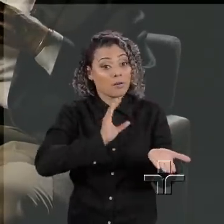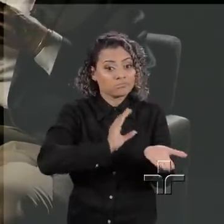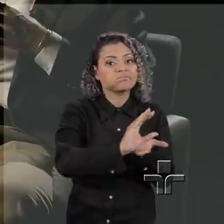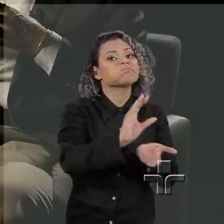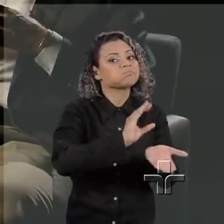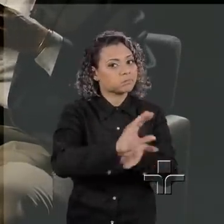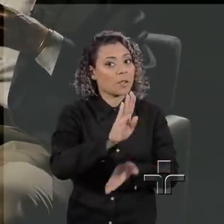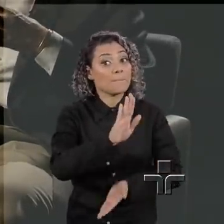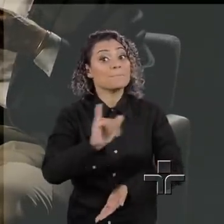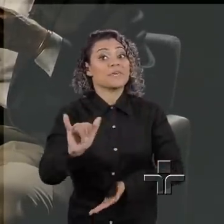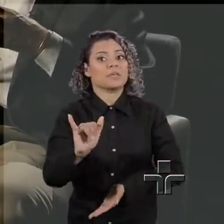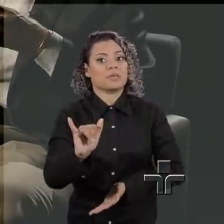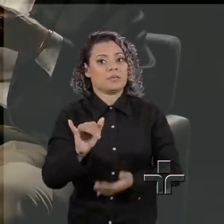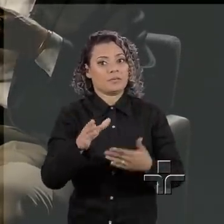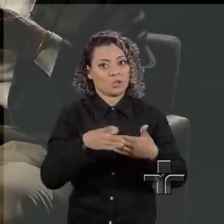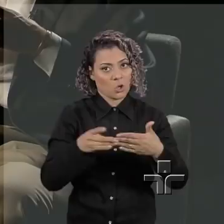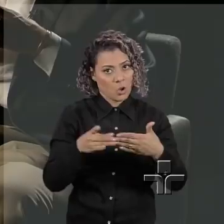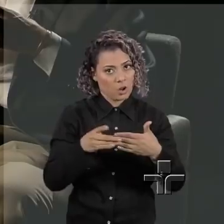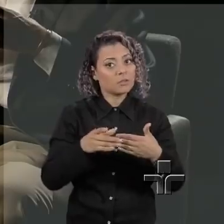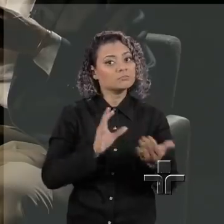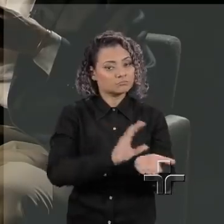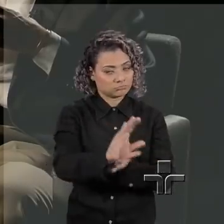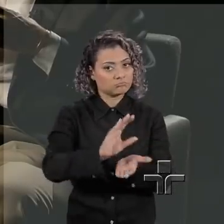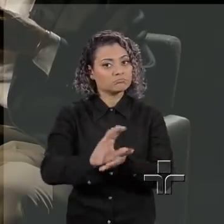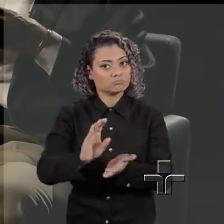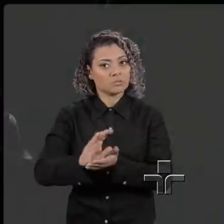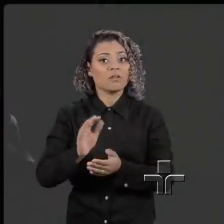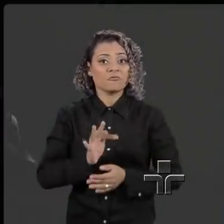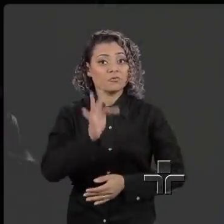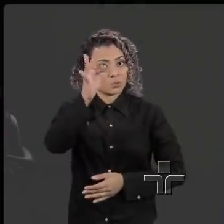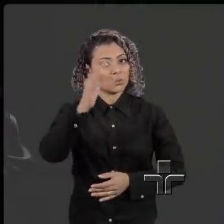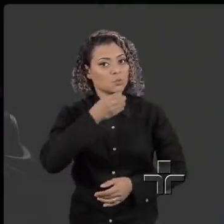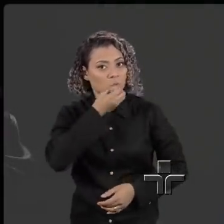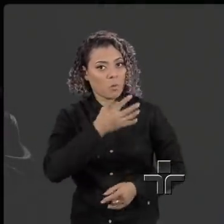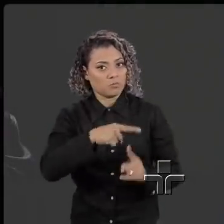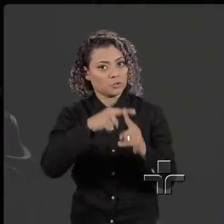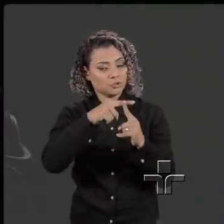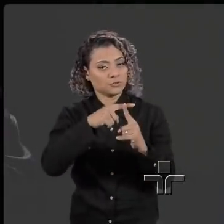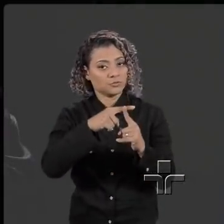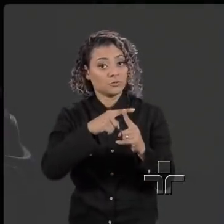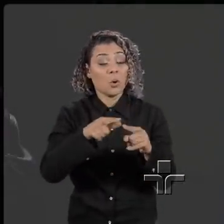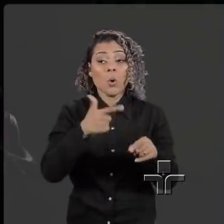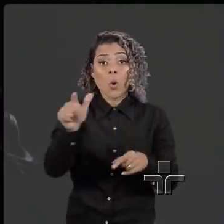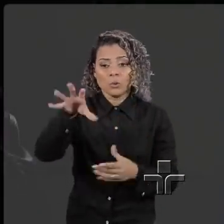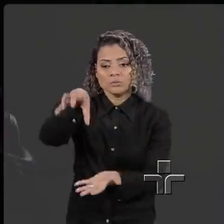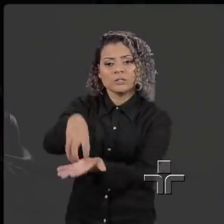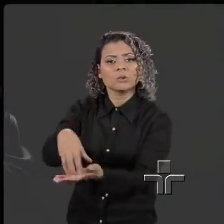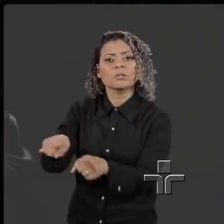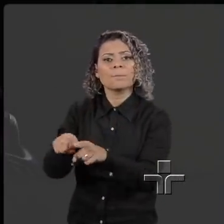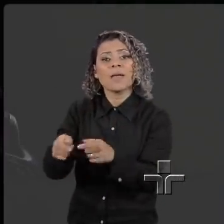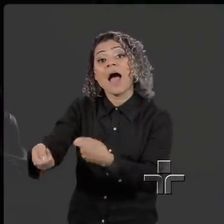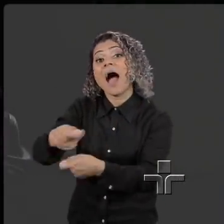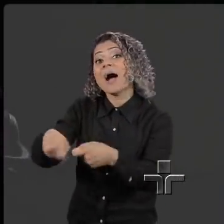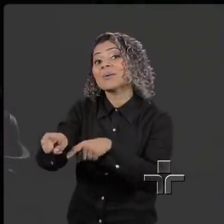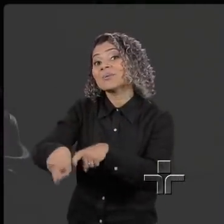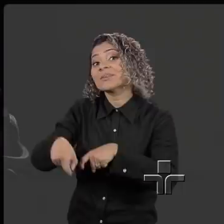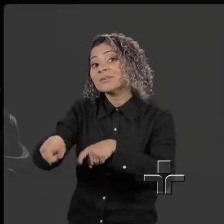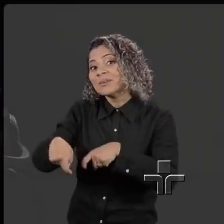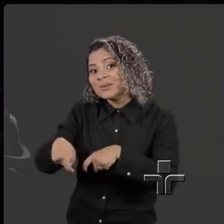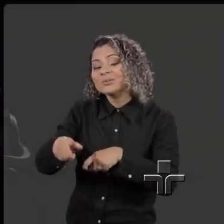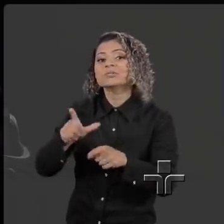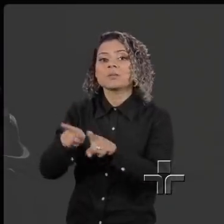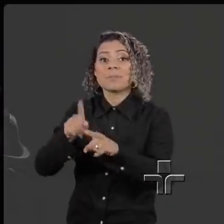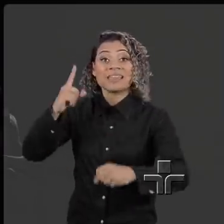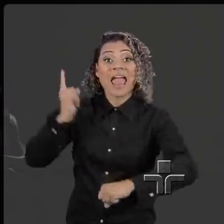bilhões de dólares com consequências no curto e no médio prazo positivas. Outro setor que performou bastante bem foi o agronegócio. Nós tivemos recorde de